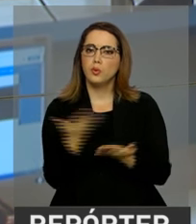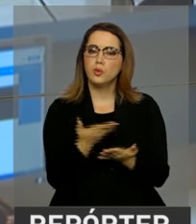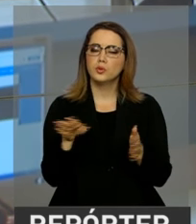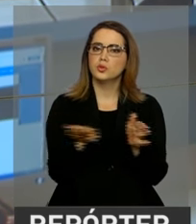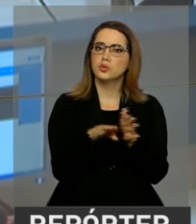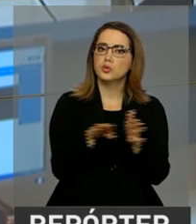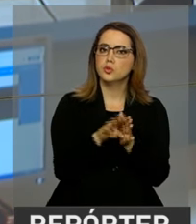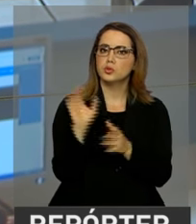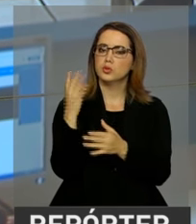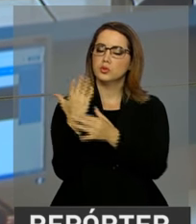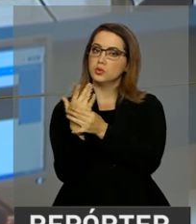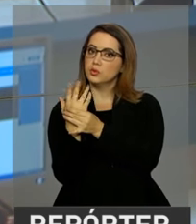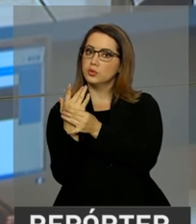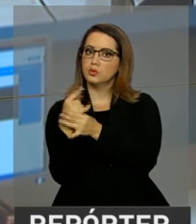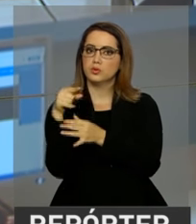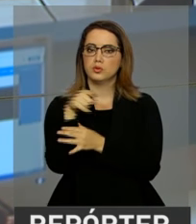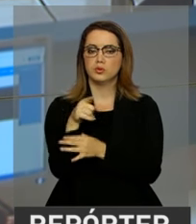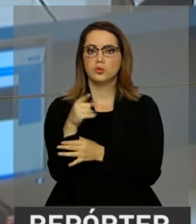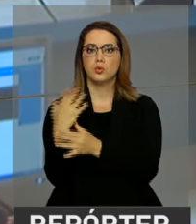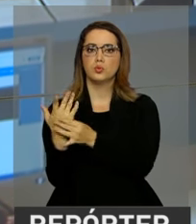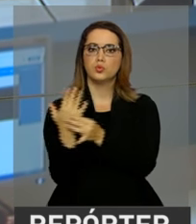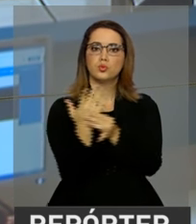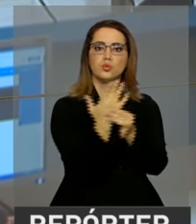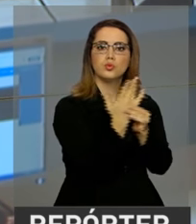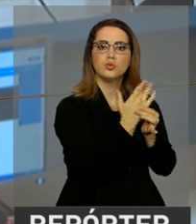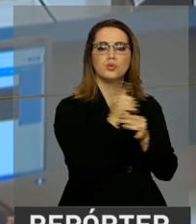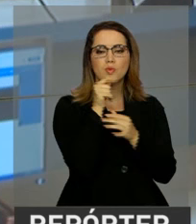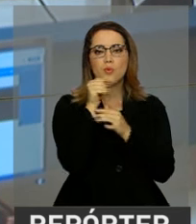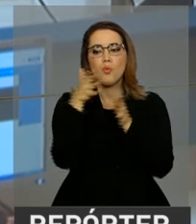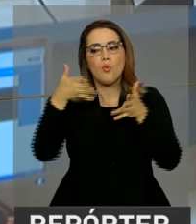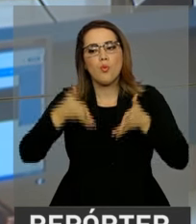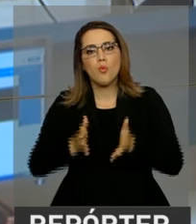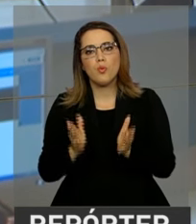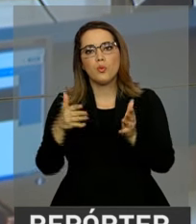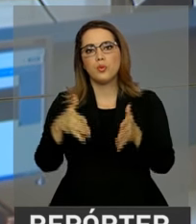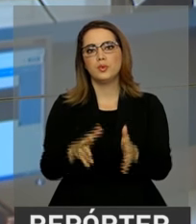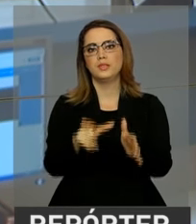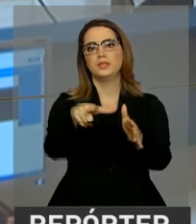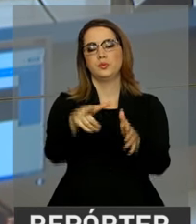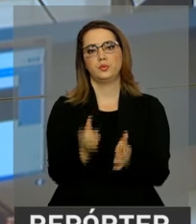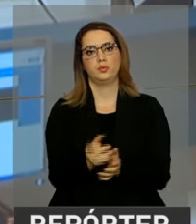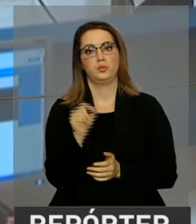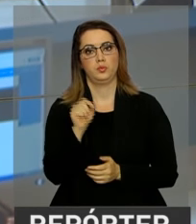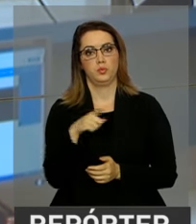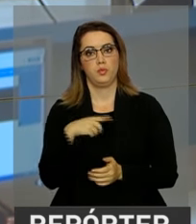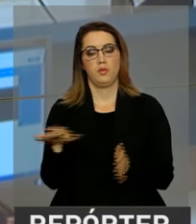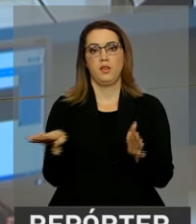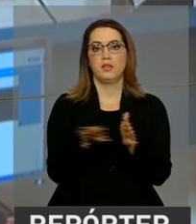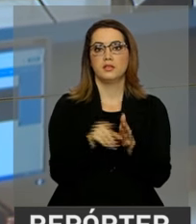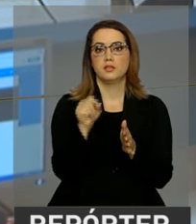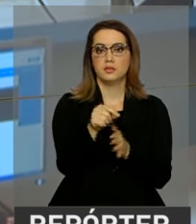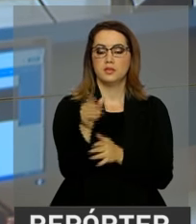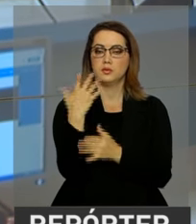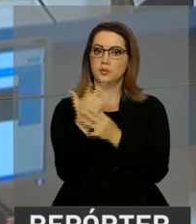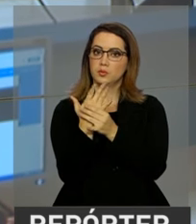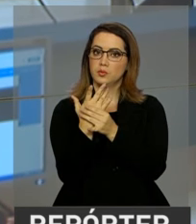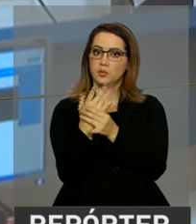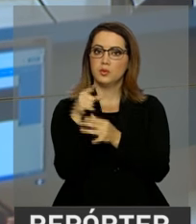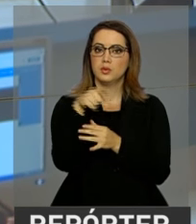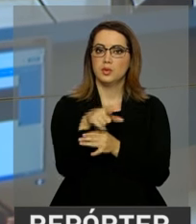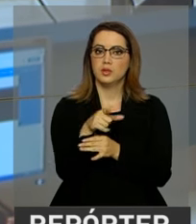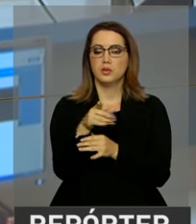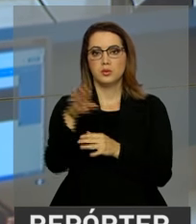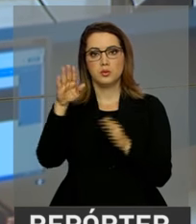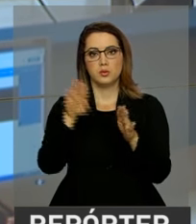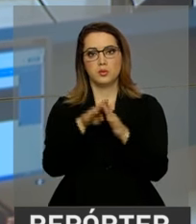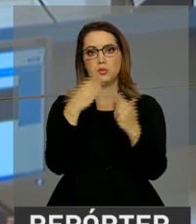A lamparina atravessa a Baía de Guanabara de barco. O prefeito Eduardo Paes recebe o símbolo dos Jogos Olímpicos Rio 2016 na Escola